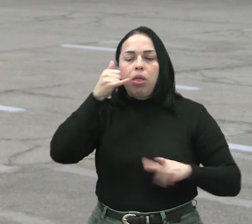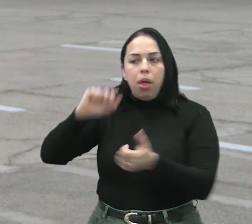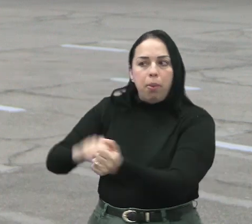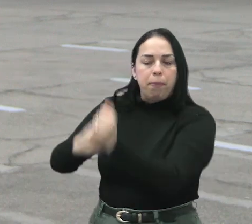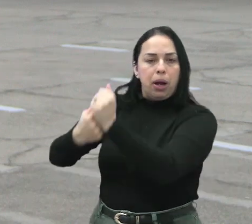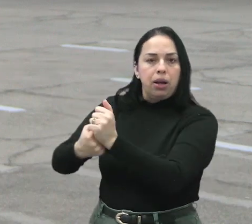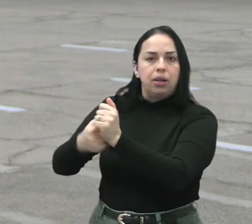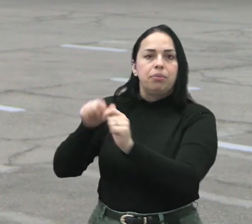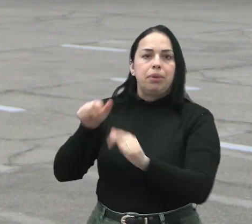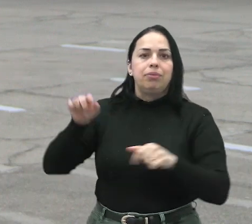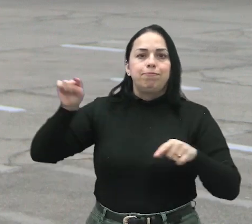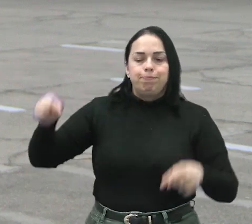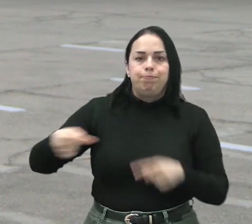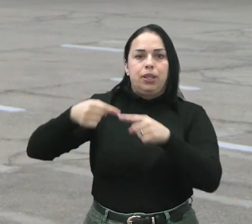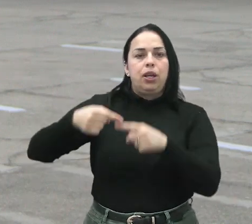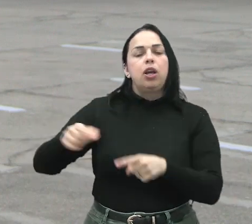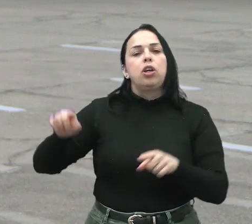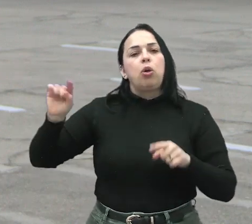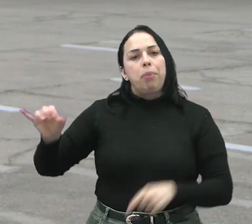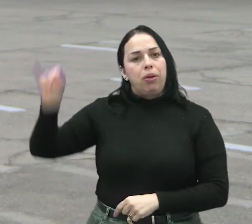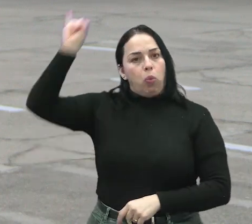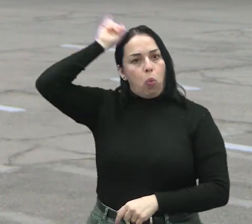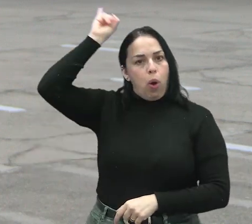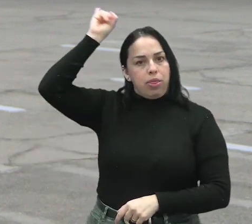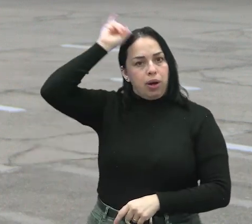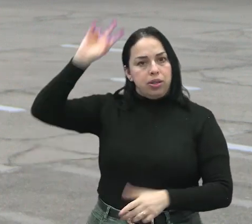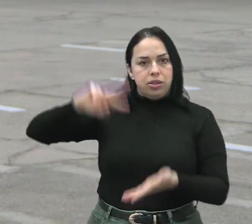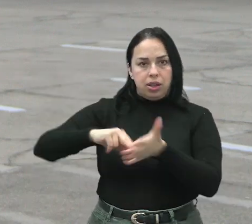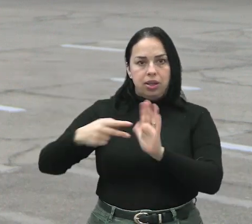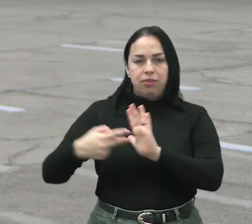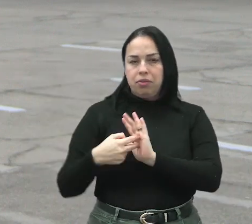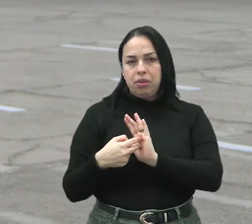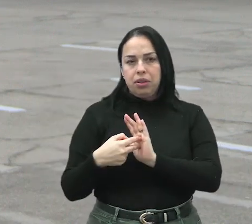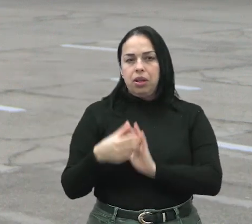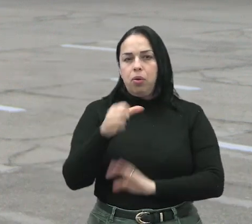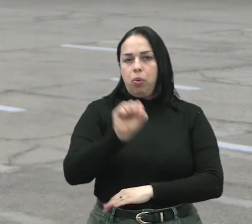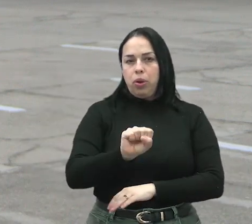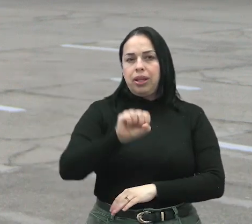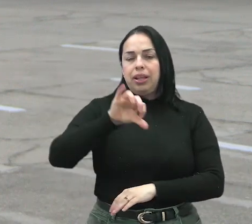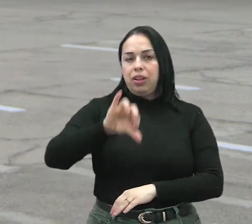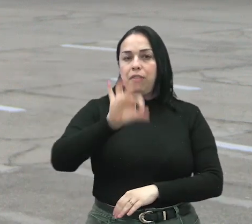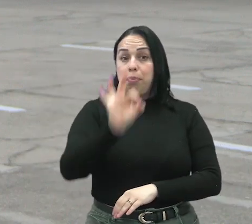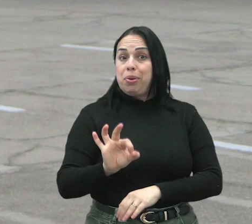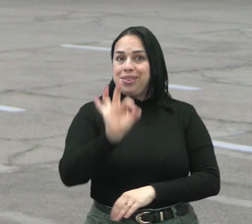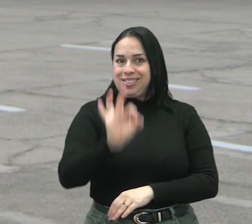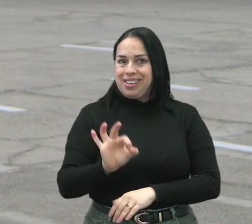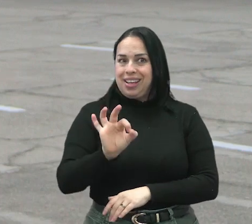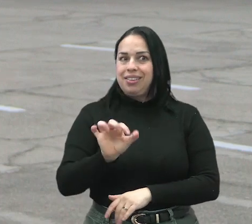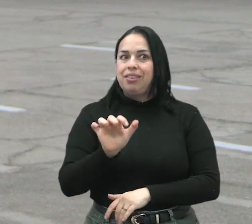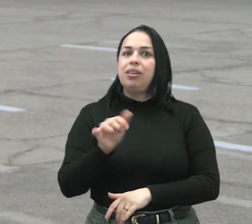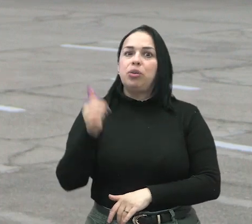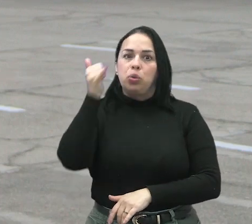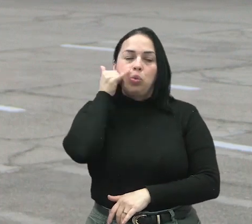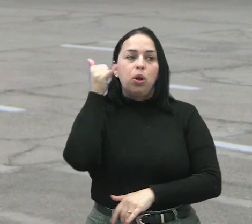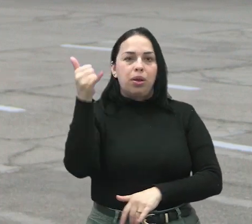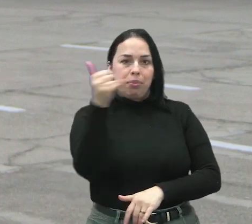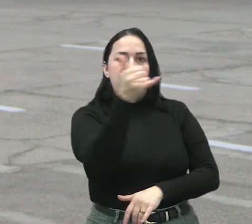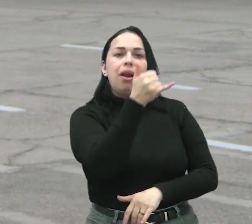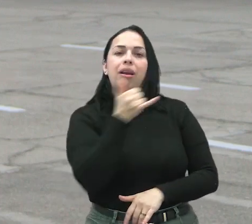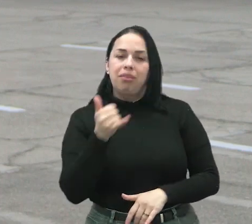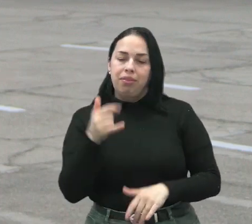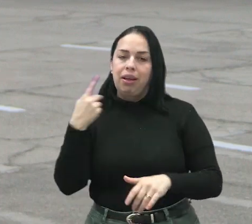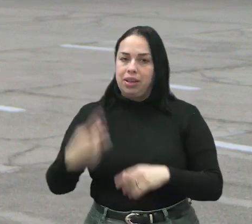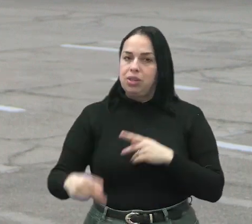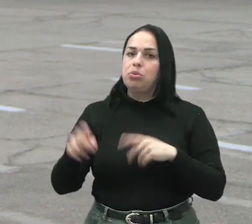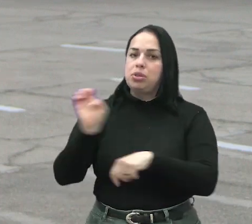nos aparelhos com sistema operacional Android, o que equivale a cerca de 89% dos aparelhos registrados